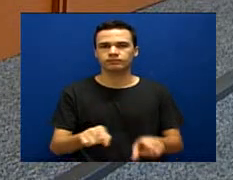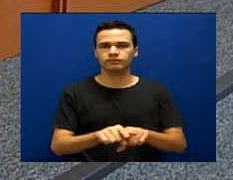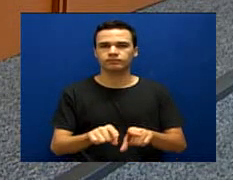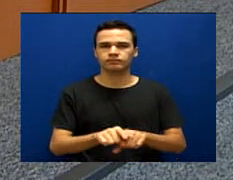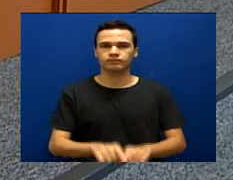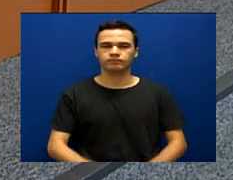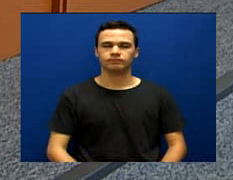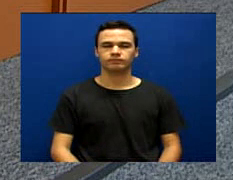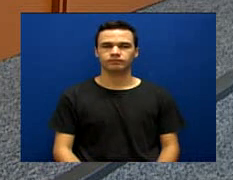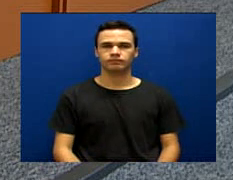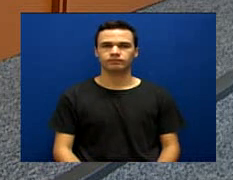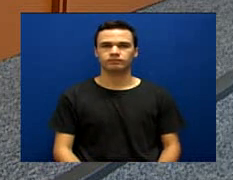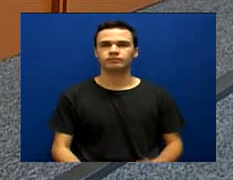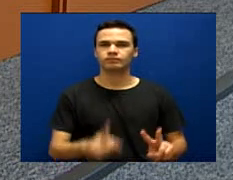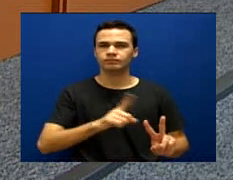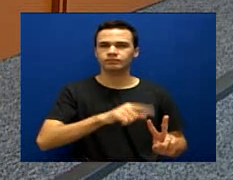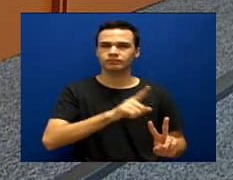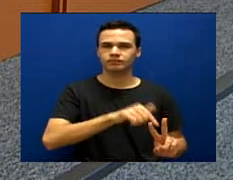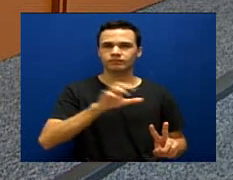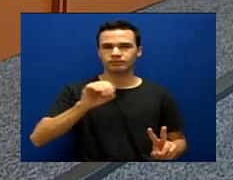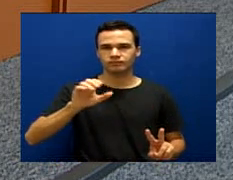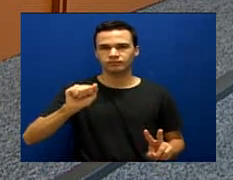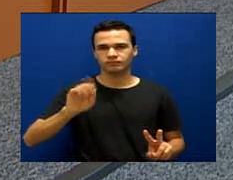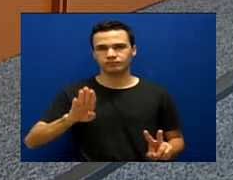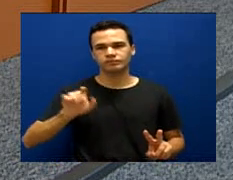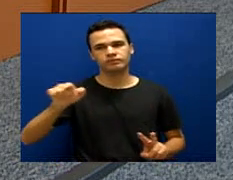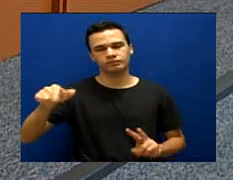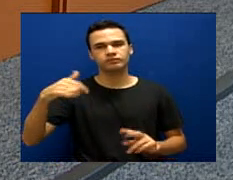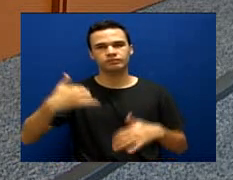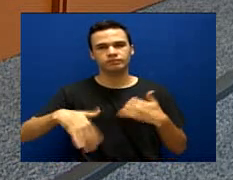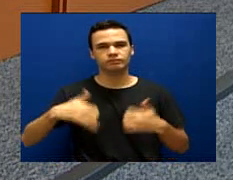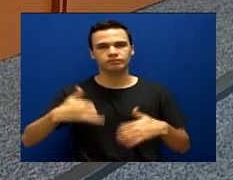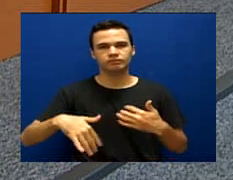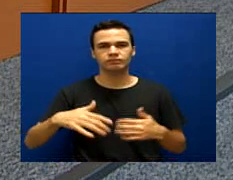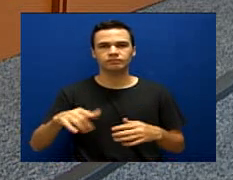né? As duas representando a OAB, a Juliana aí.